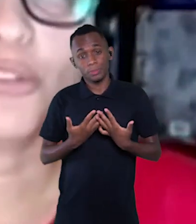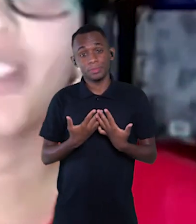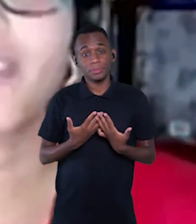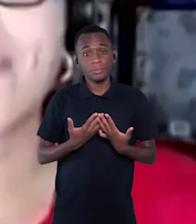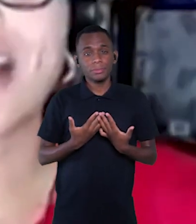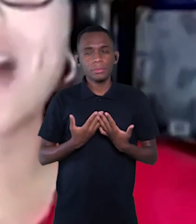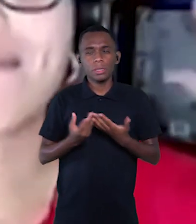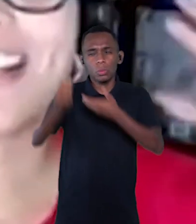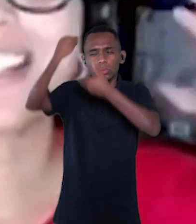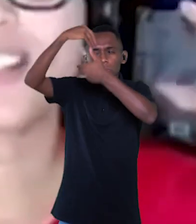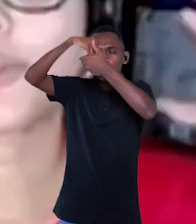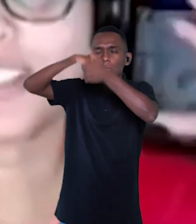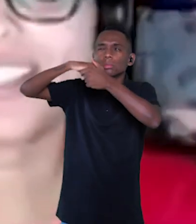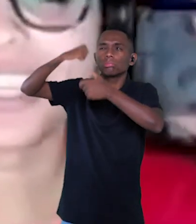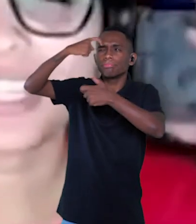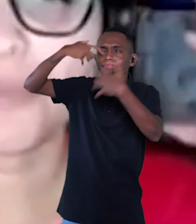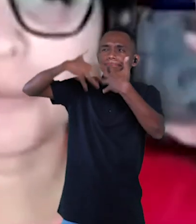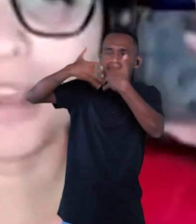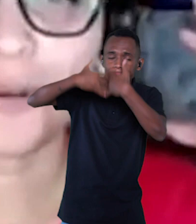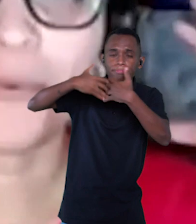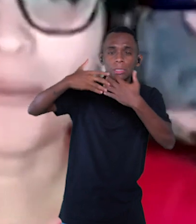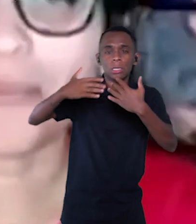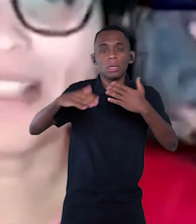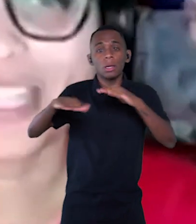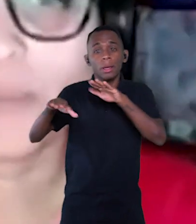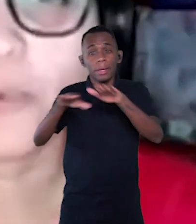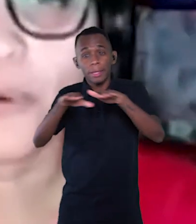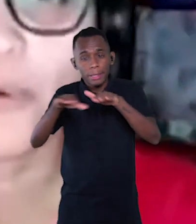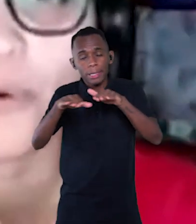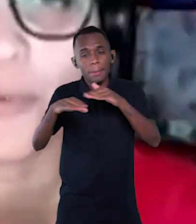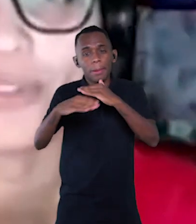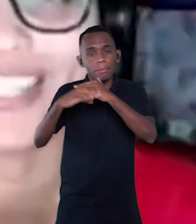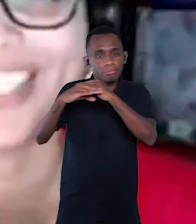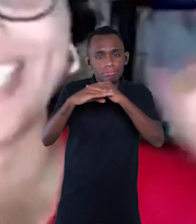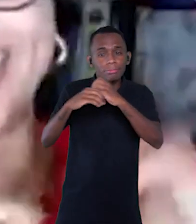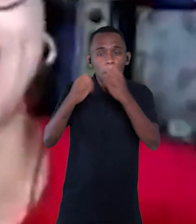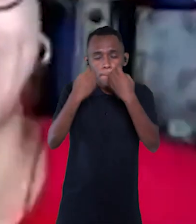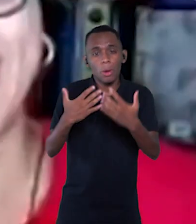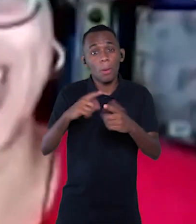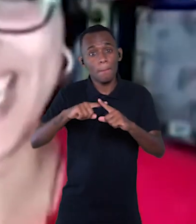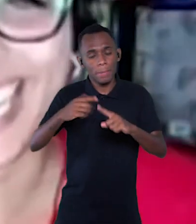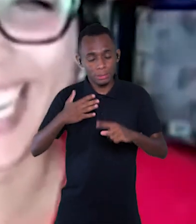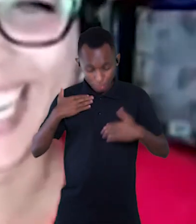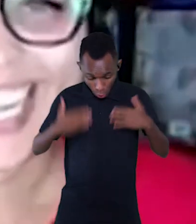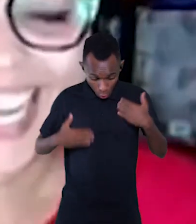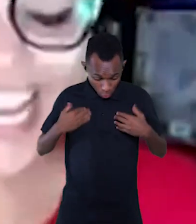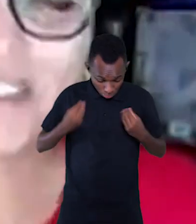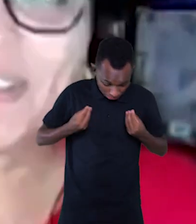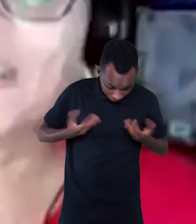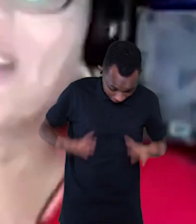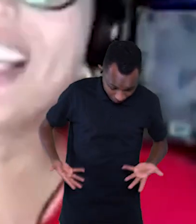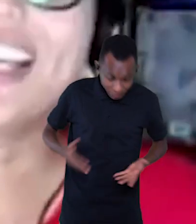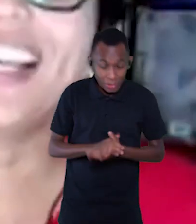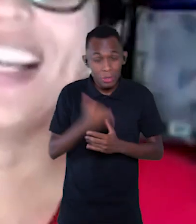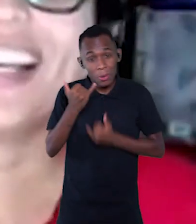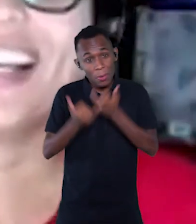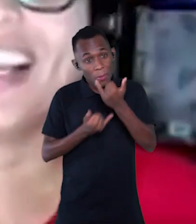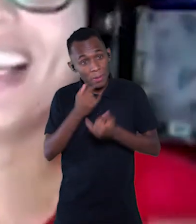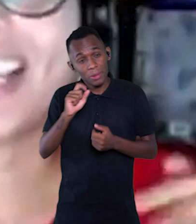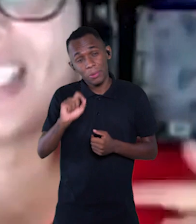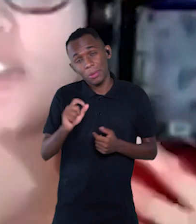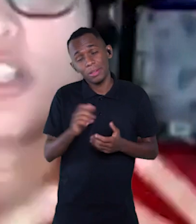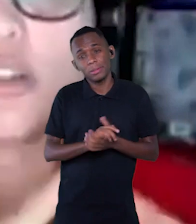certo modo, dentro da minha cabeça, essas coisas se equilibram bem. O problema é dizer isso para o meu corpo, né? Eu brinco